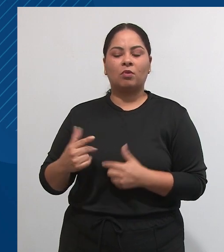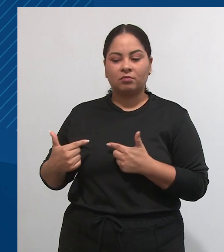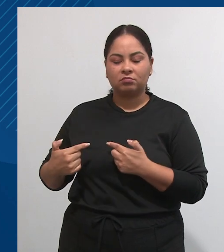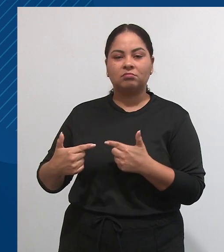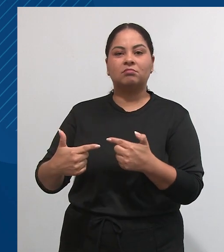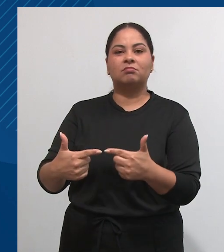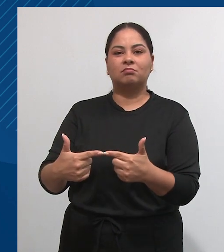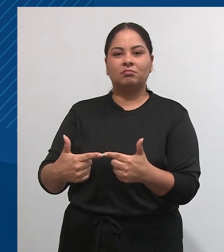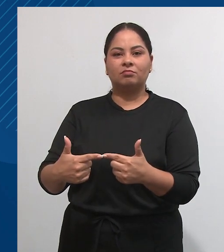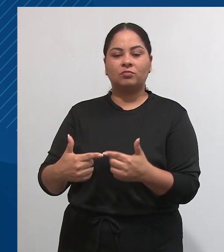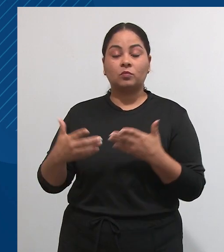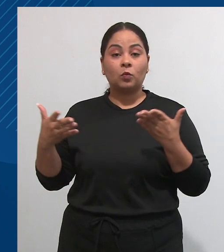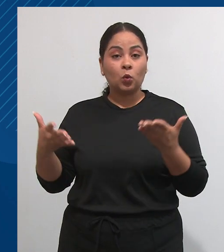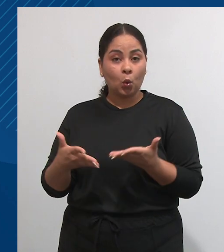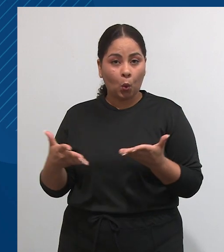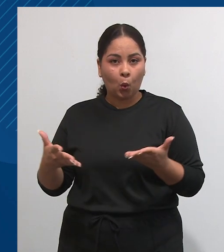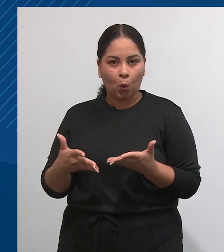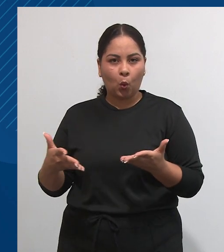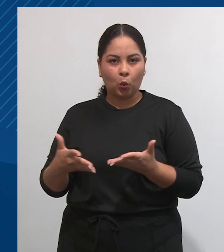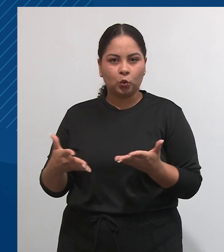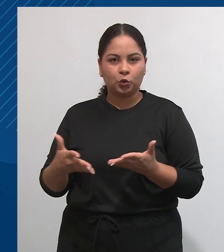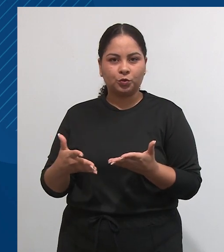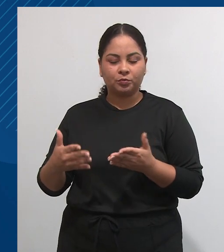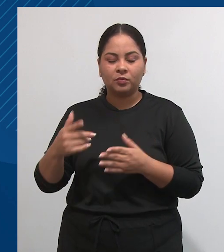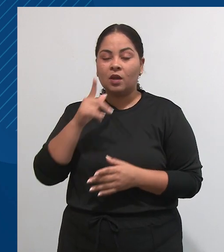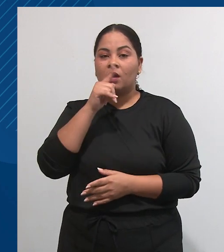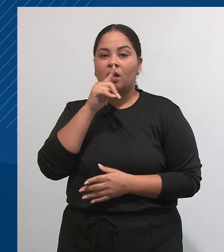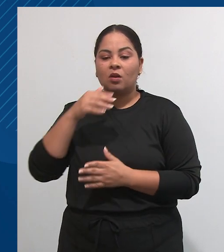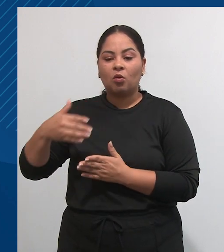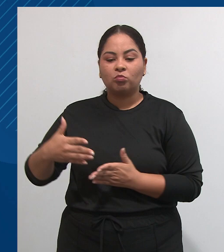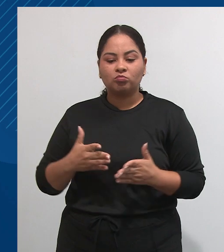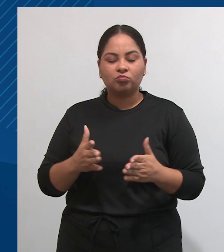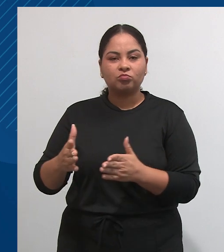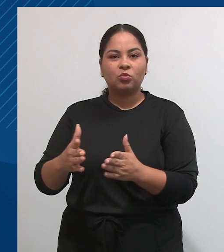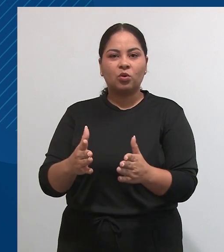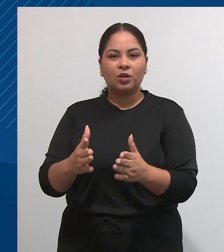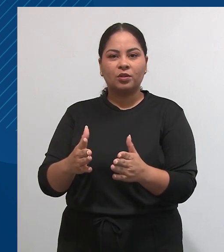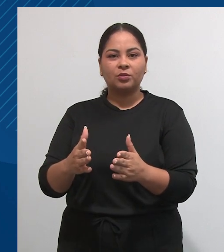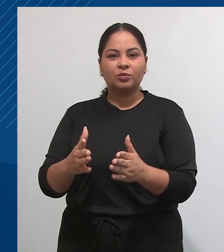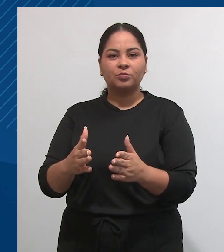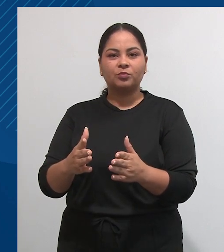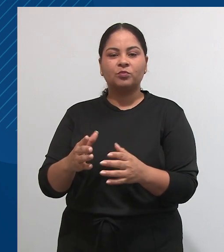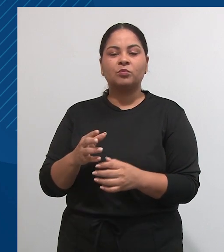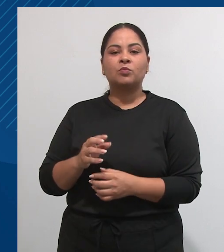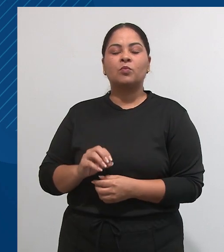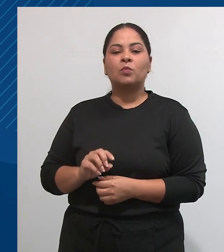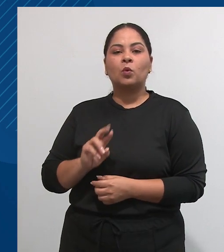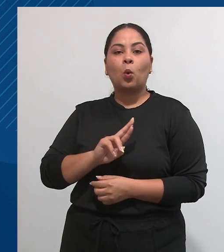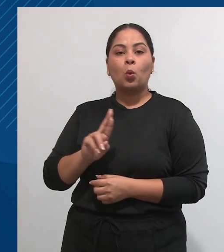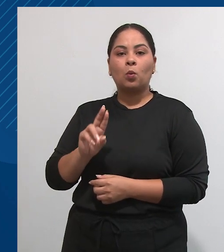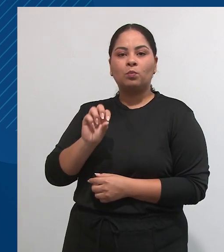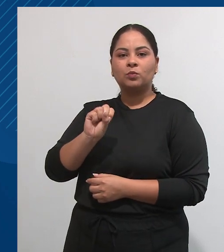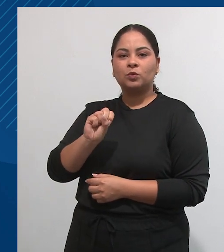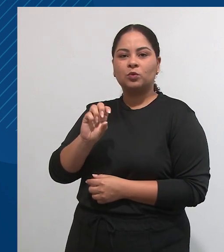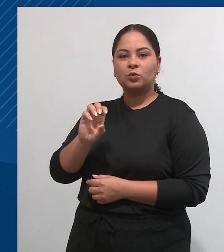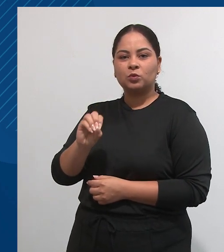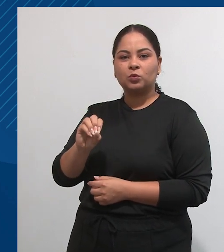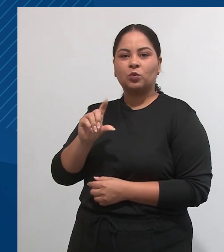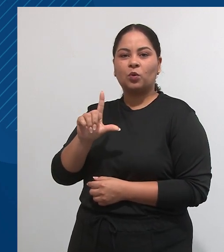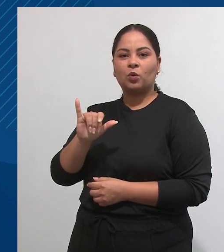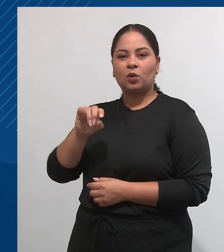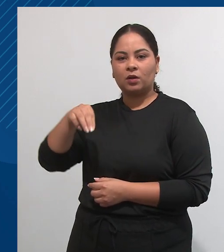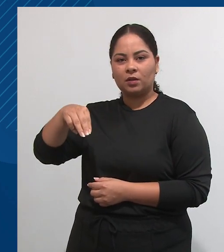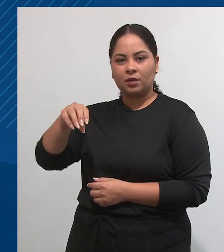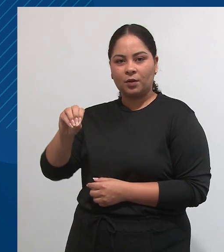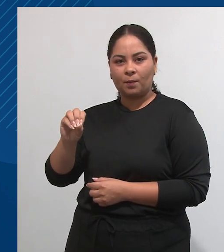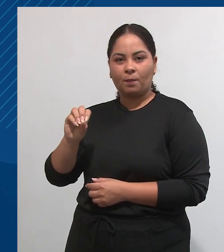se você atravessar o Rio Negro, Solimões e uma ponta do Amazonas, se chegando em Careiro da